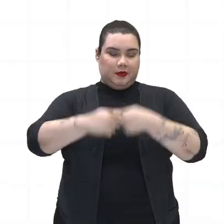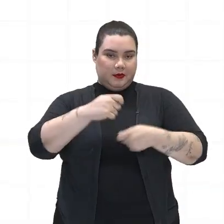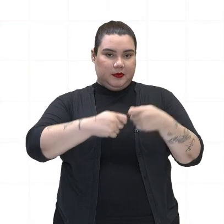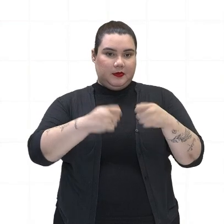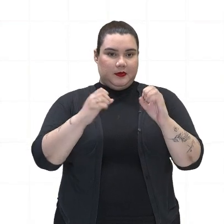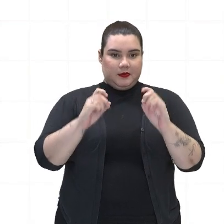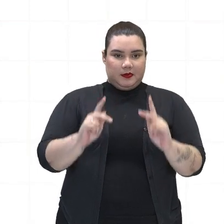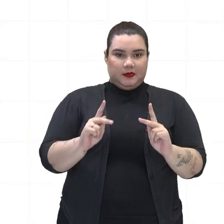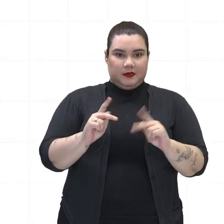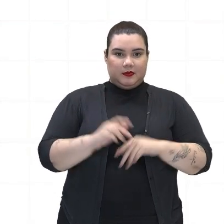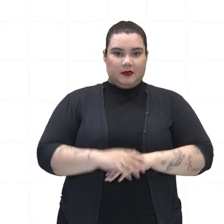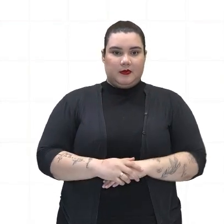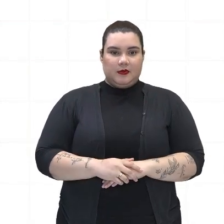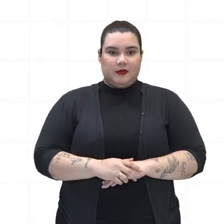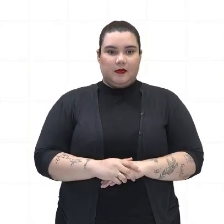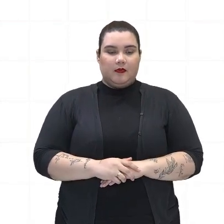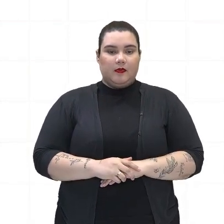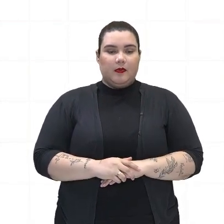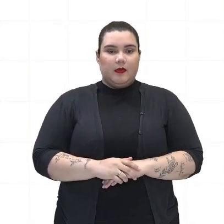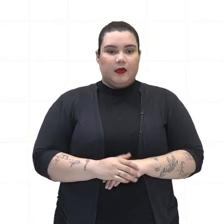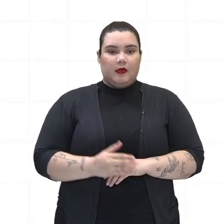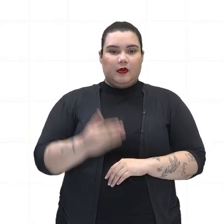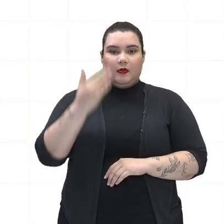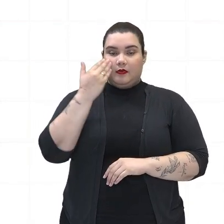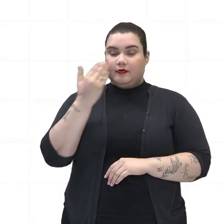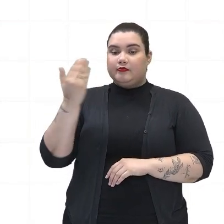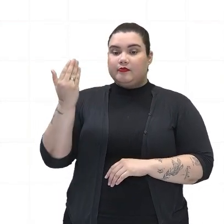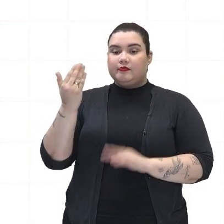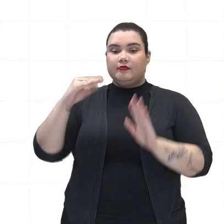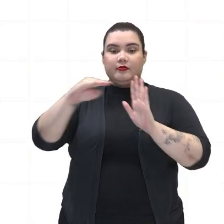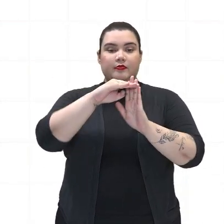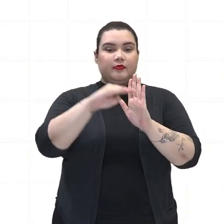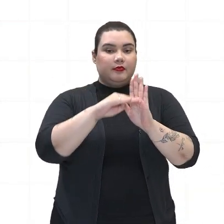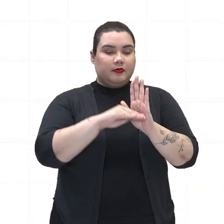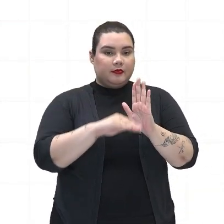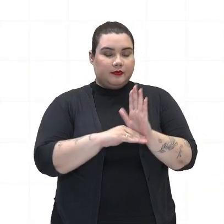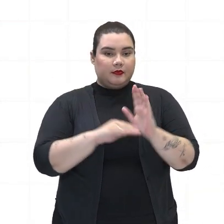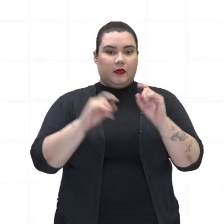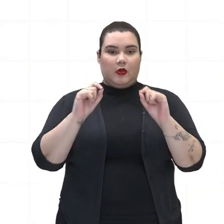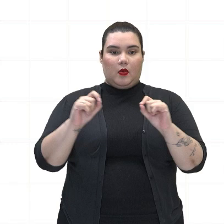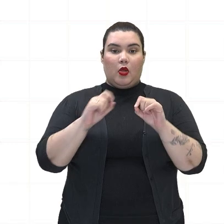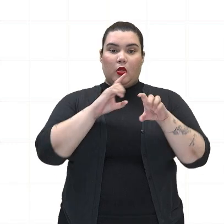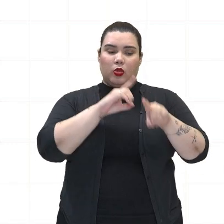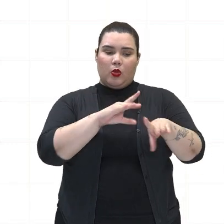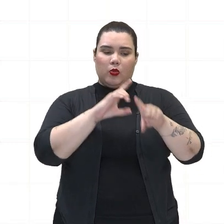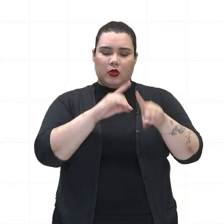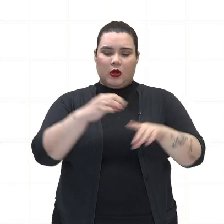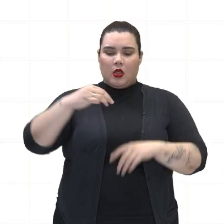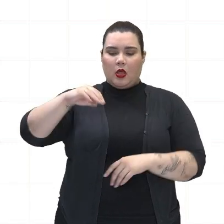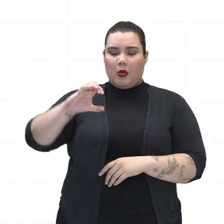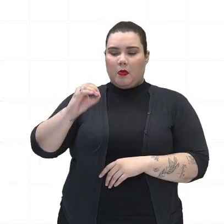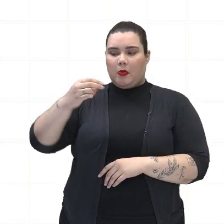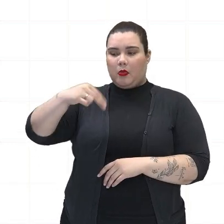texto. Olha lá, pontos importantes da doutrina Monroe.